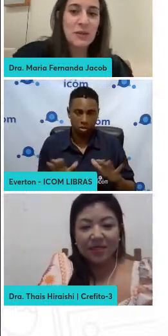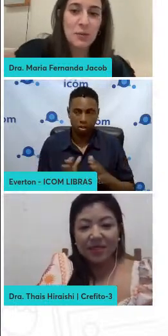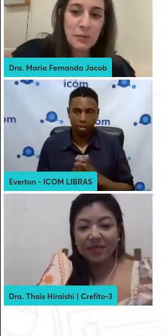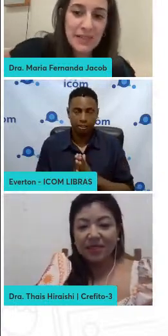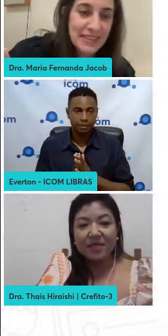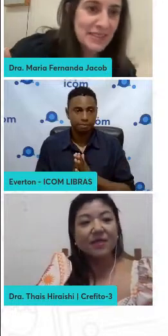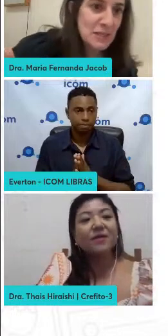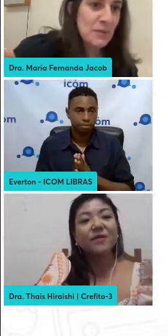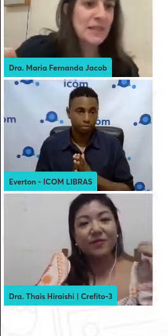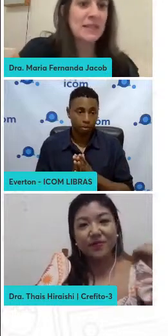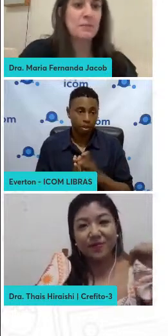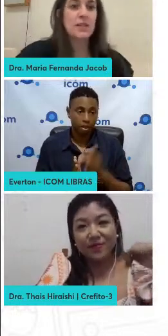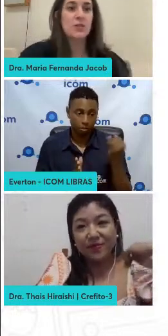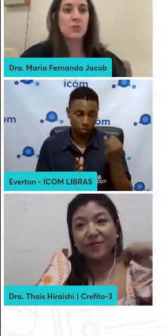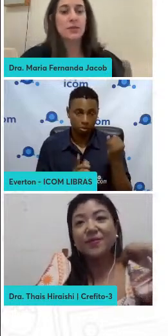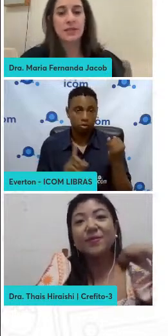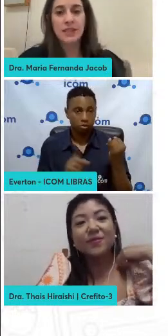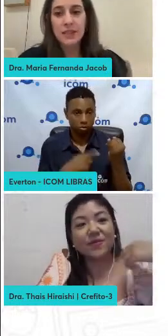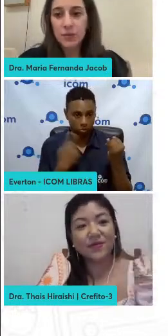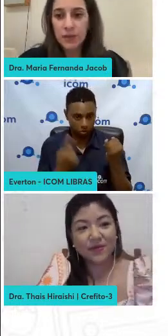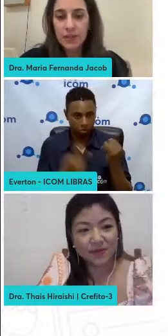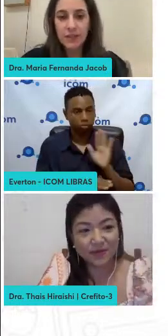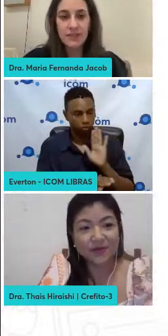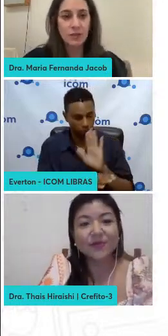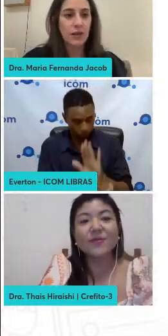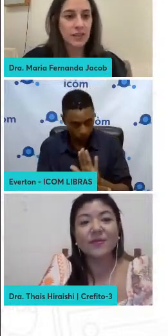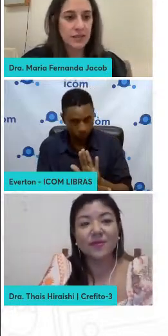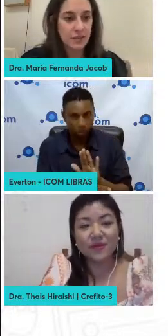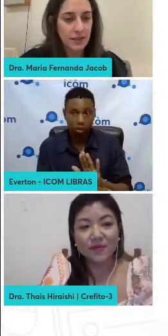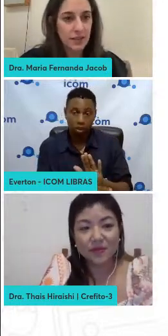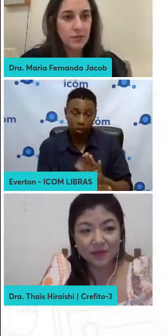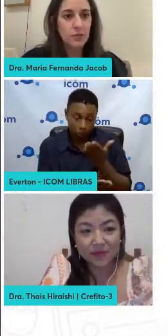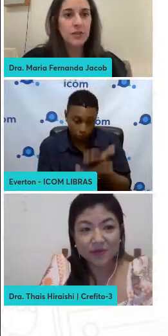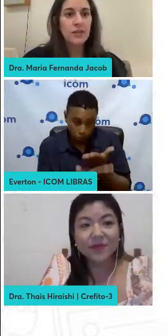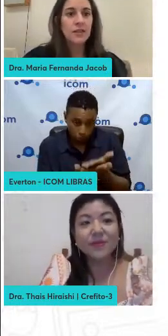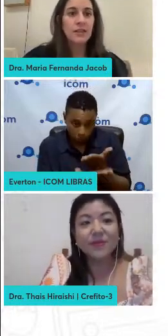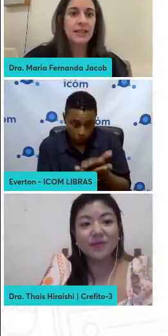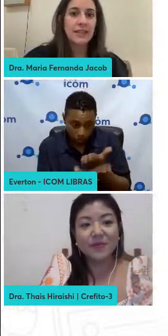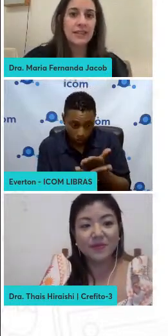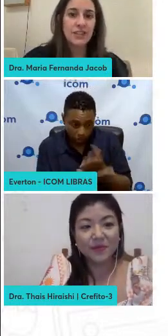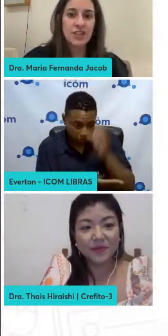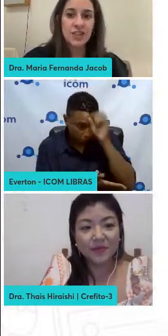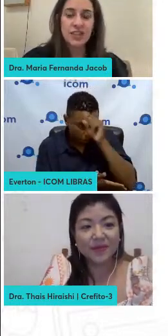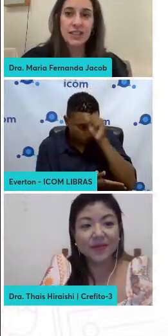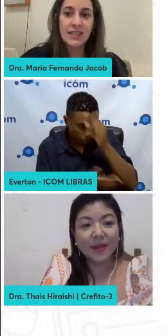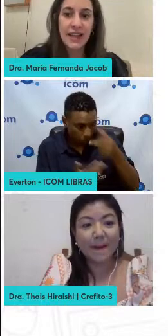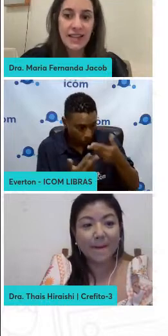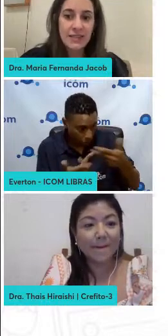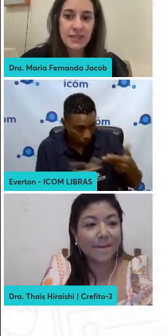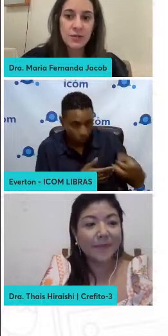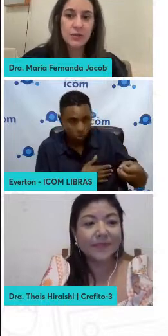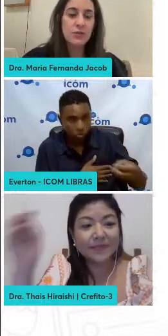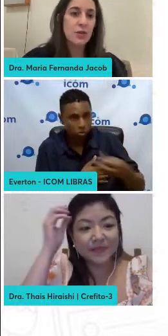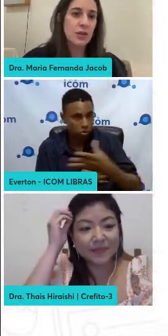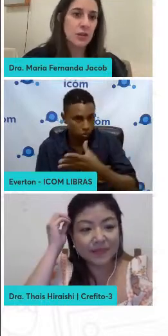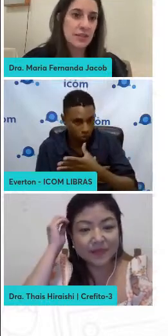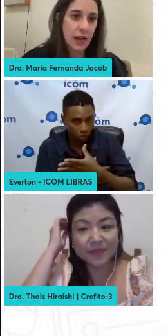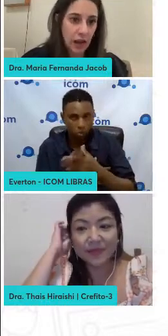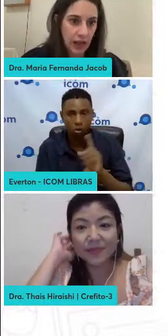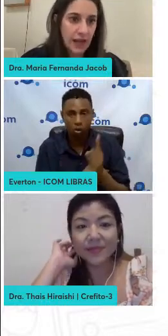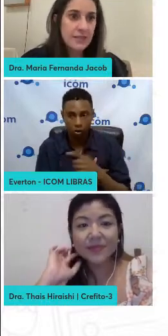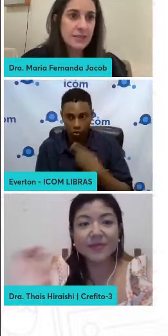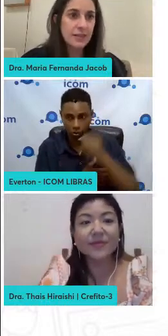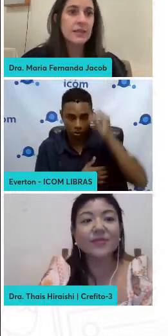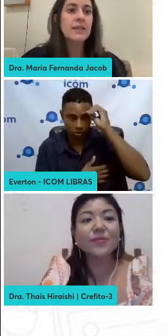só contribuir, mas estar sempre aqui também estudando e se atualizando. A gente cresce isso não só na